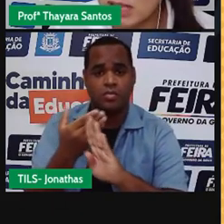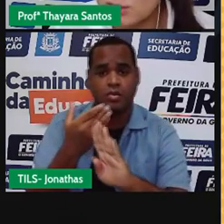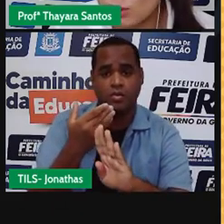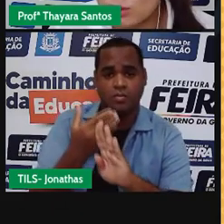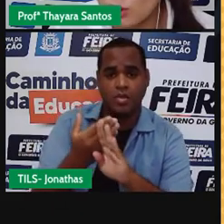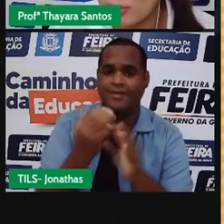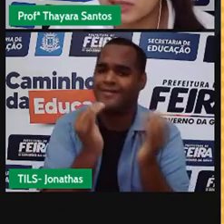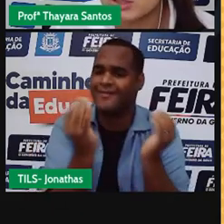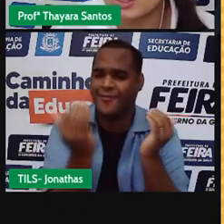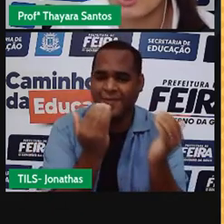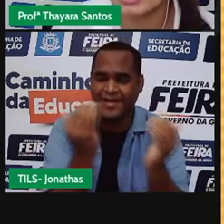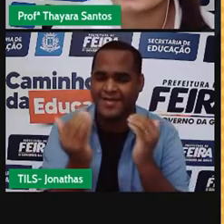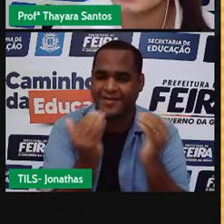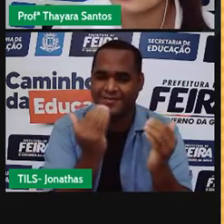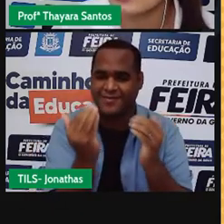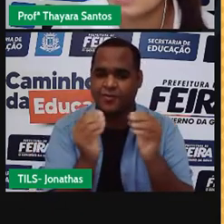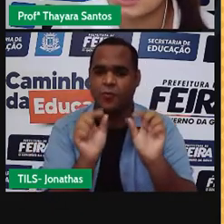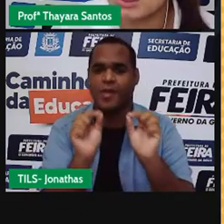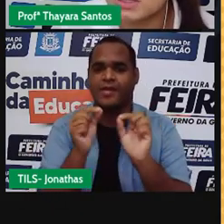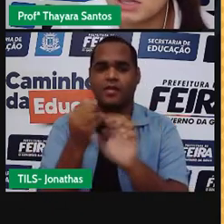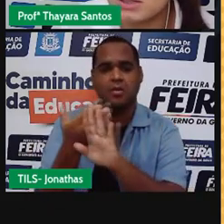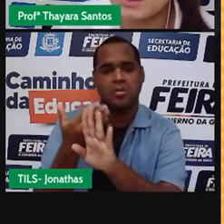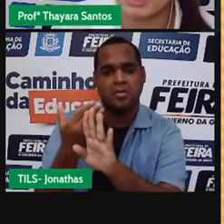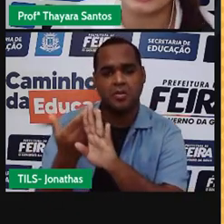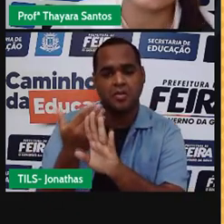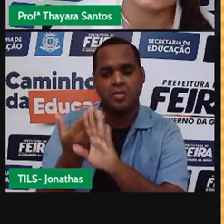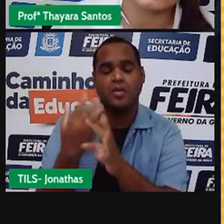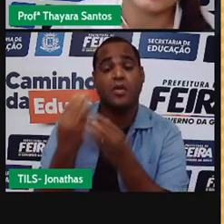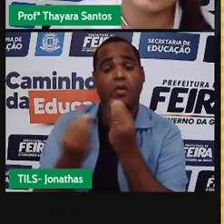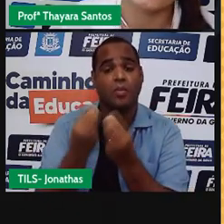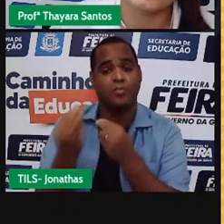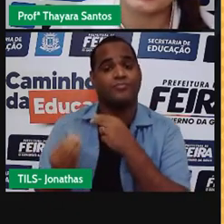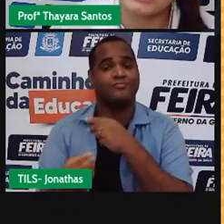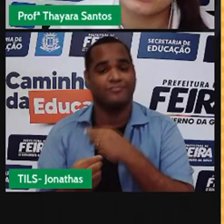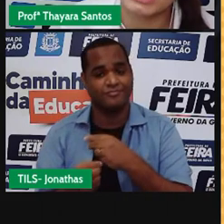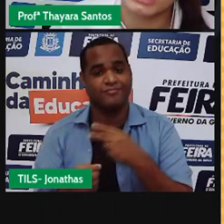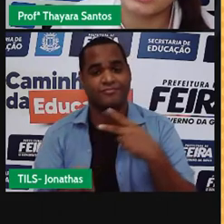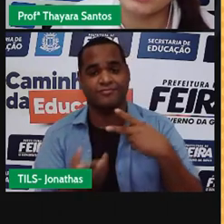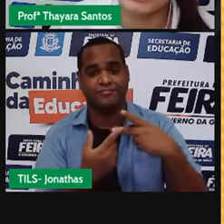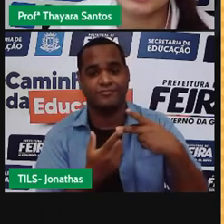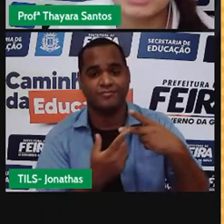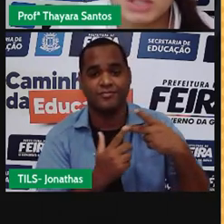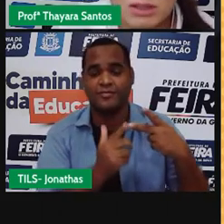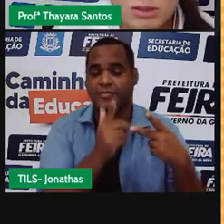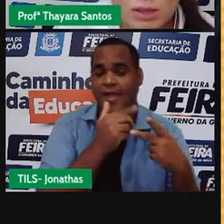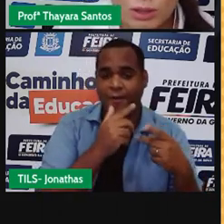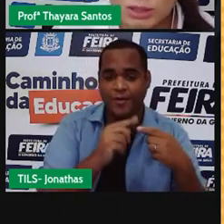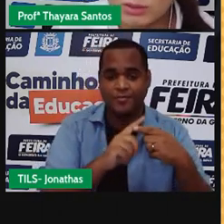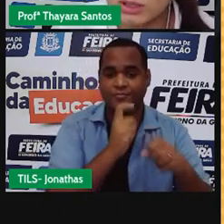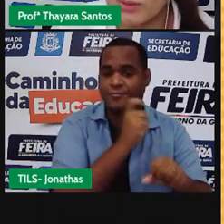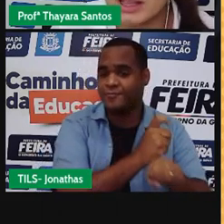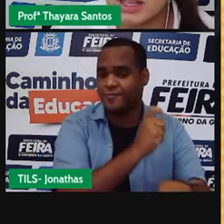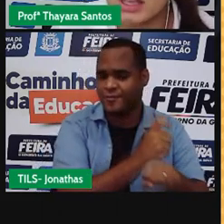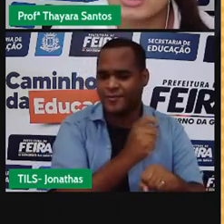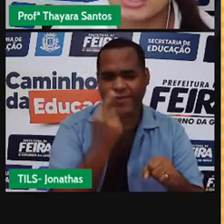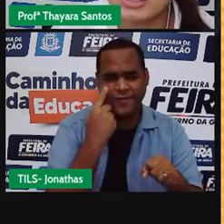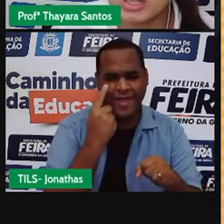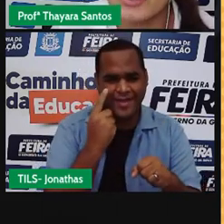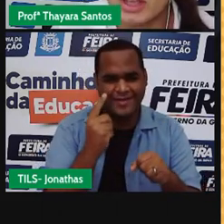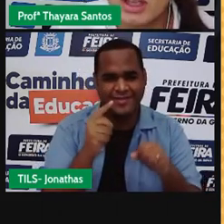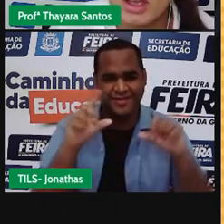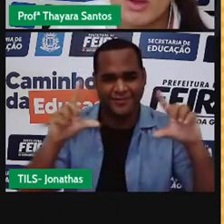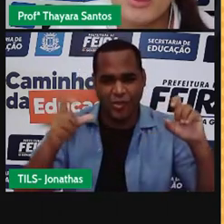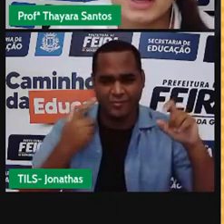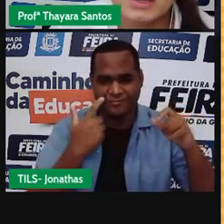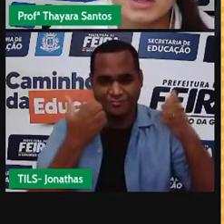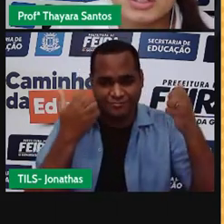estado gasoso, como é que estão organizados os átomos dessas moléculas no estado líquido e no estado sólido. Então, aqui a gente já